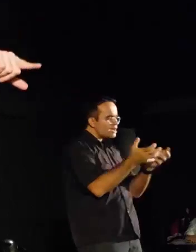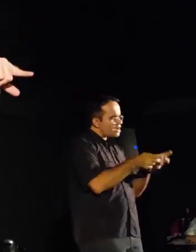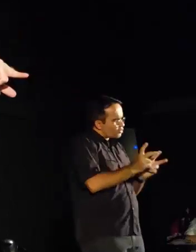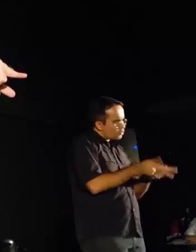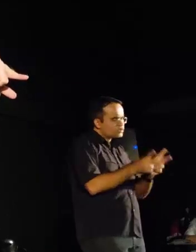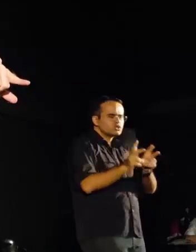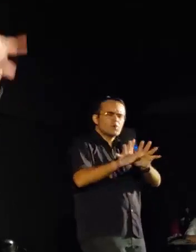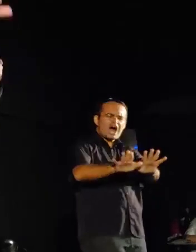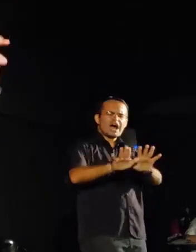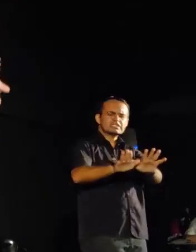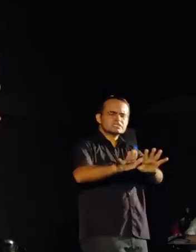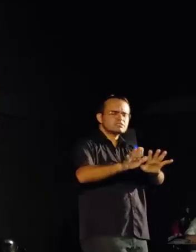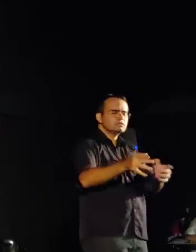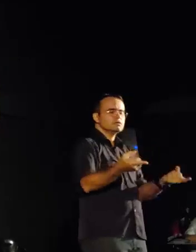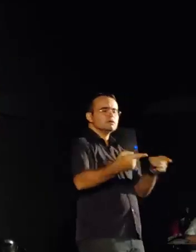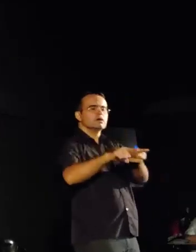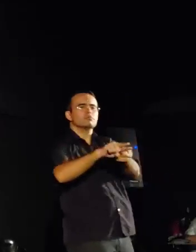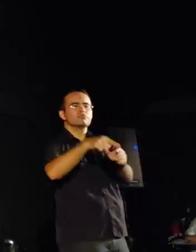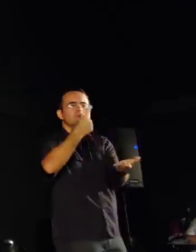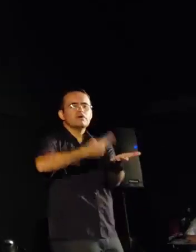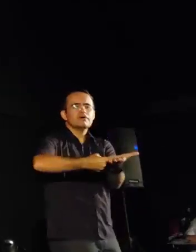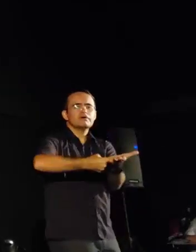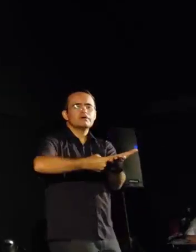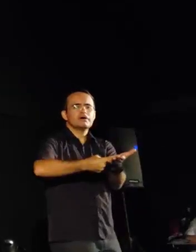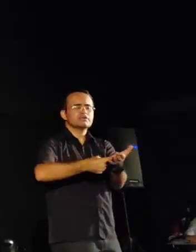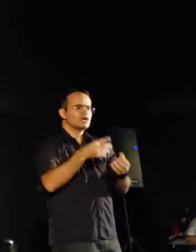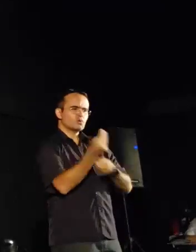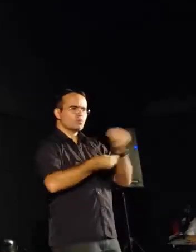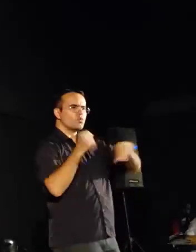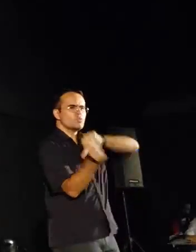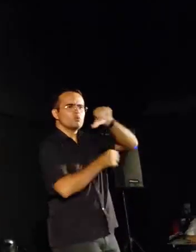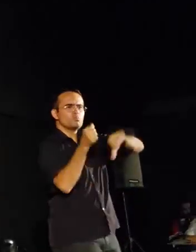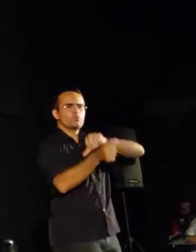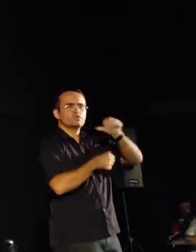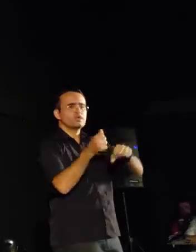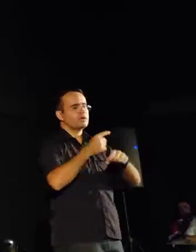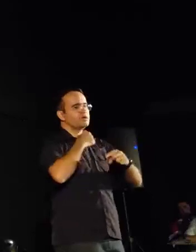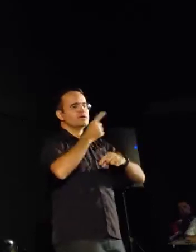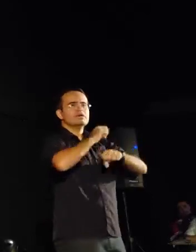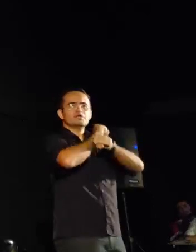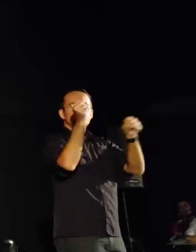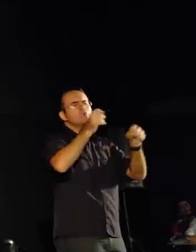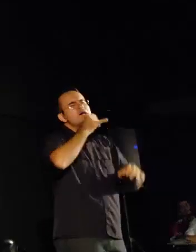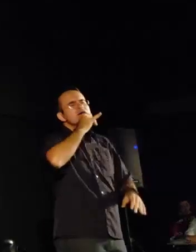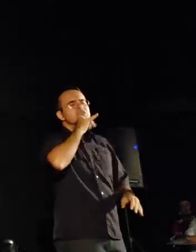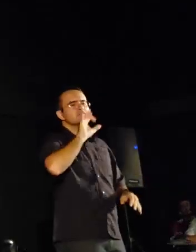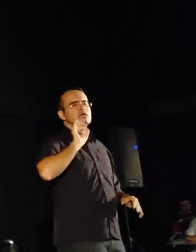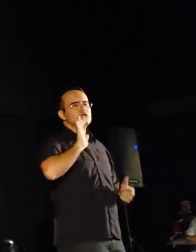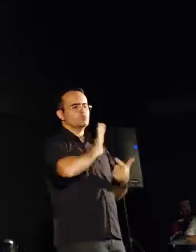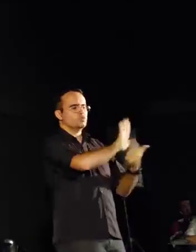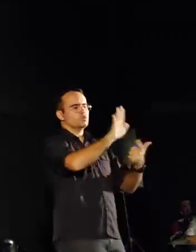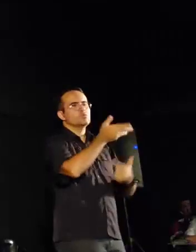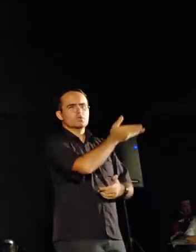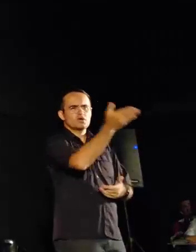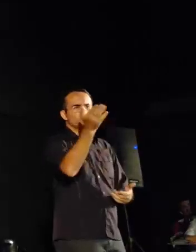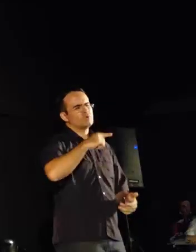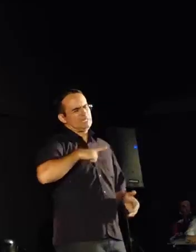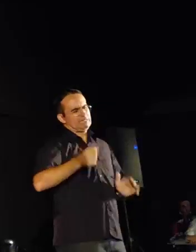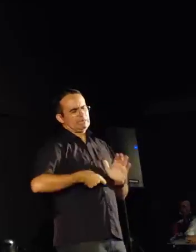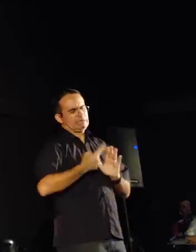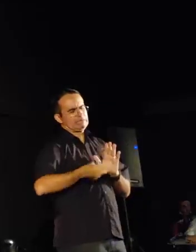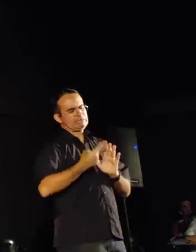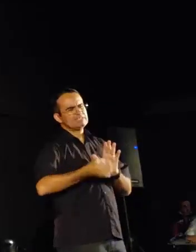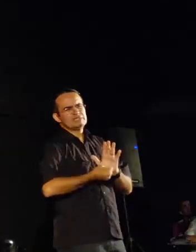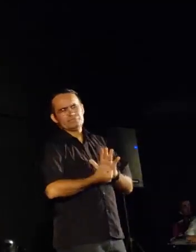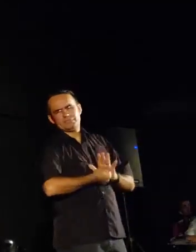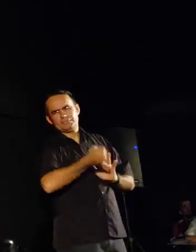ganham com isso fazem parte da sua coalizão. Porque, por exemplo, só um exemplo, entre milhões de outros,